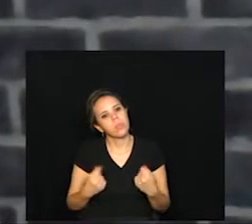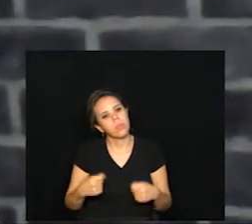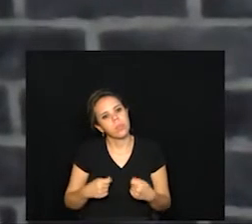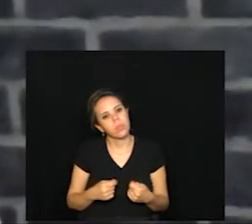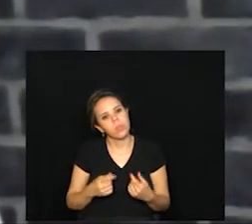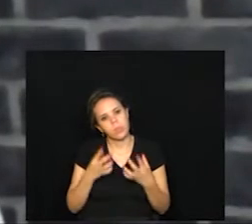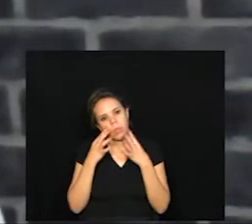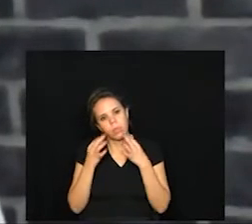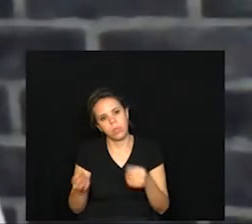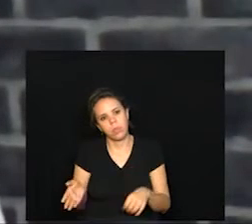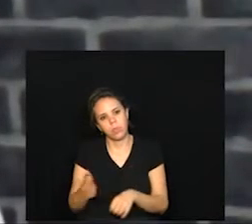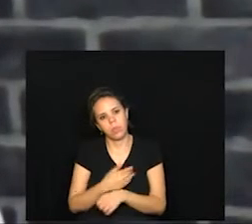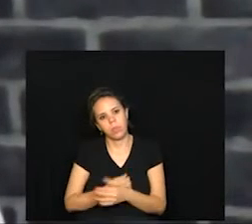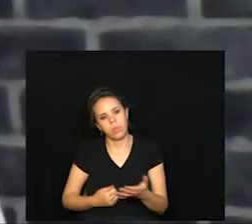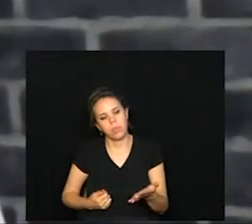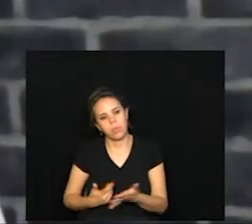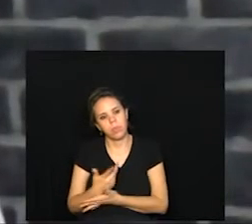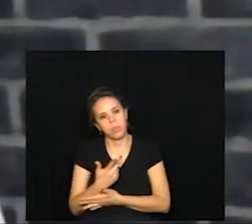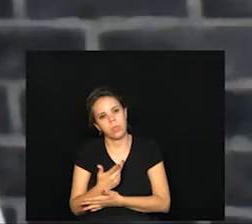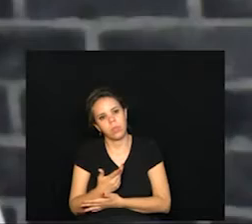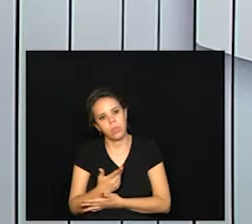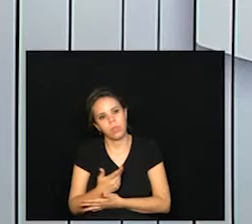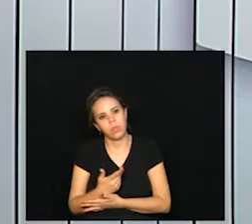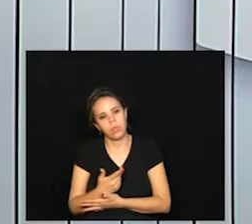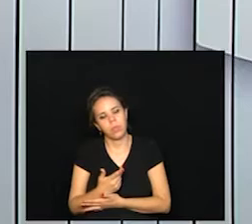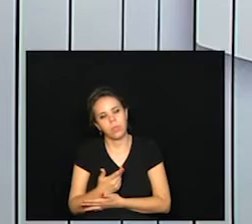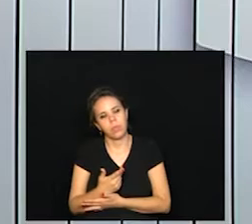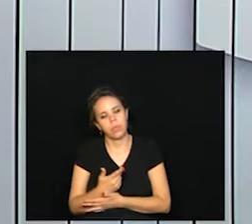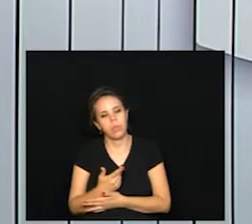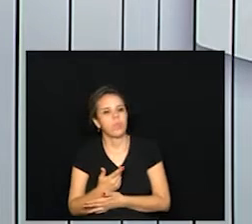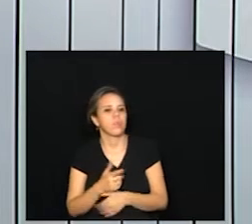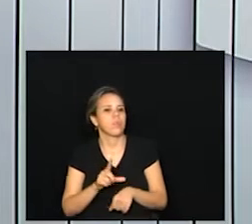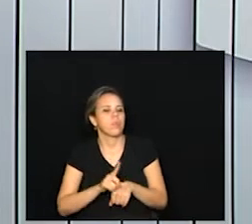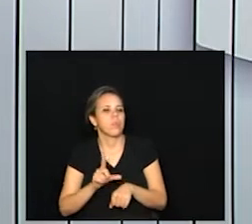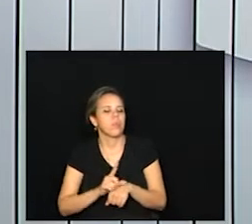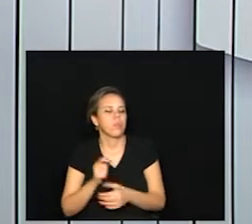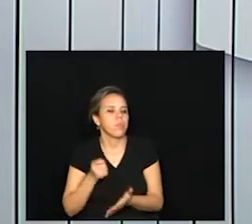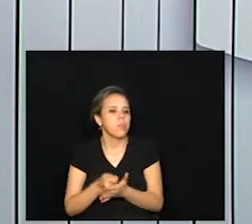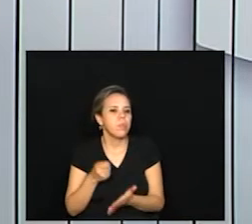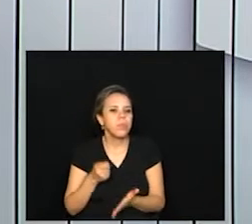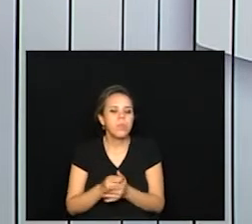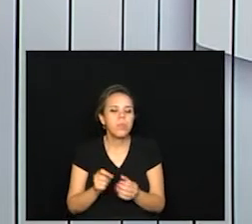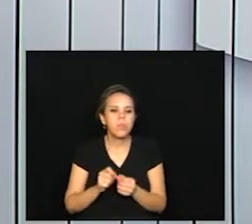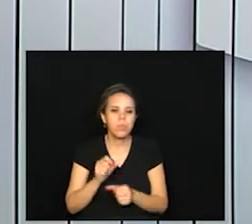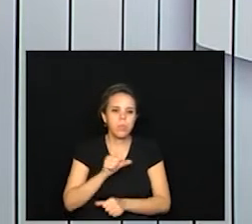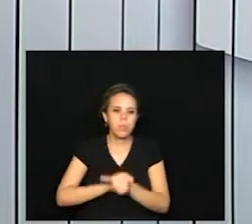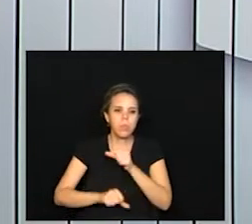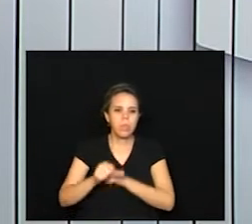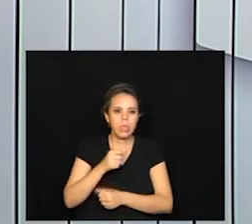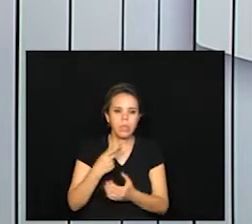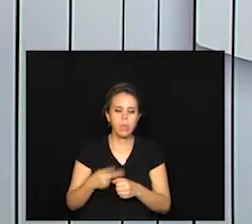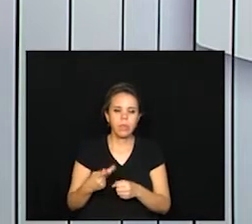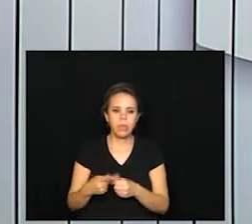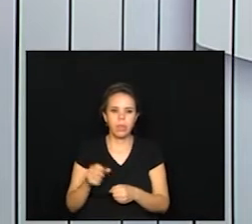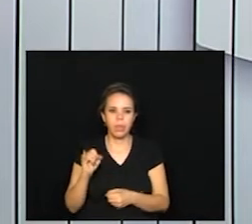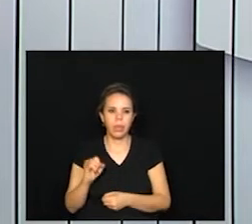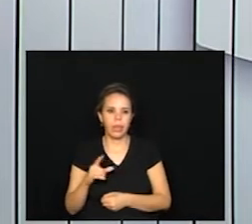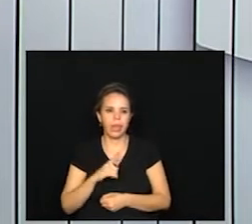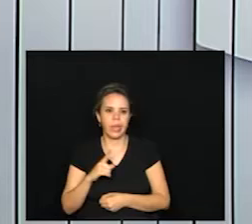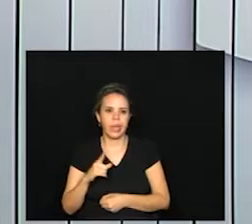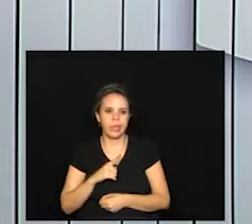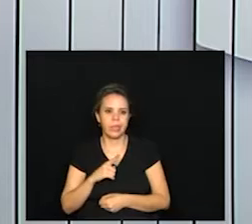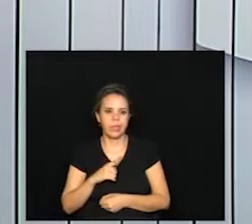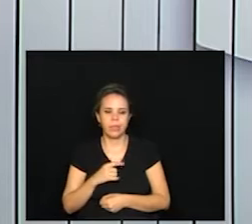se atentar antes da compra. O estabelecimento, ele só é obrigado a fazer essa troca de produtos se ele tiver